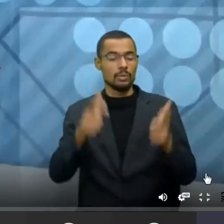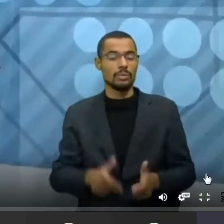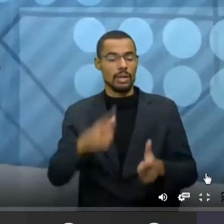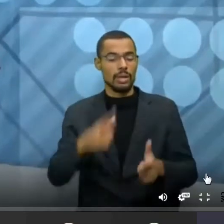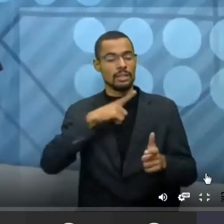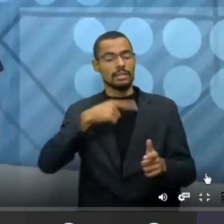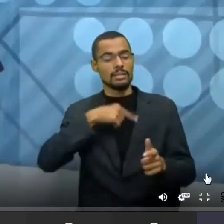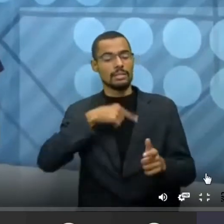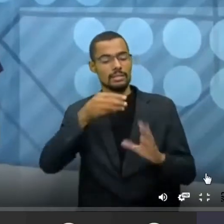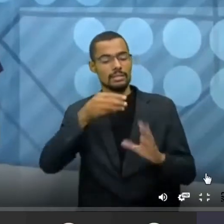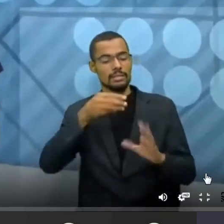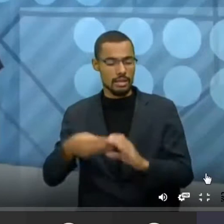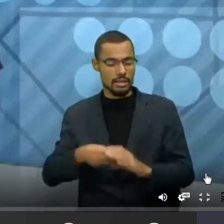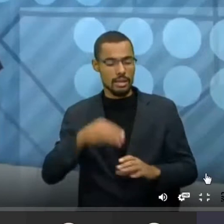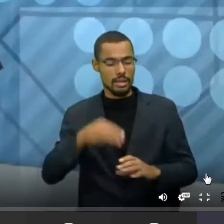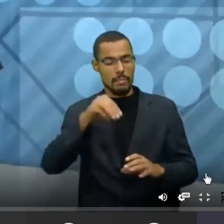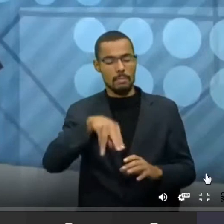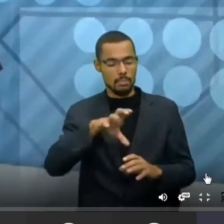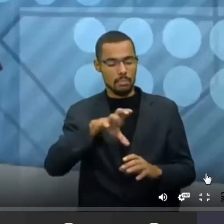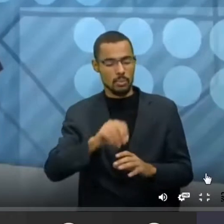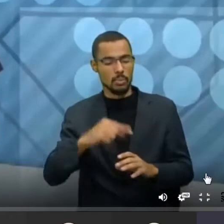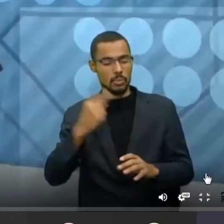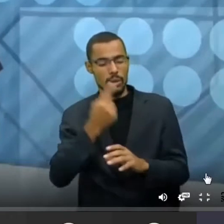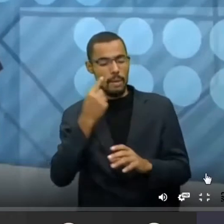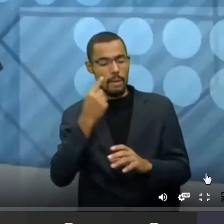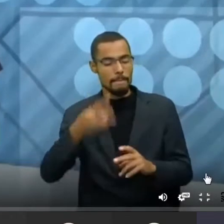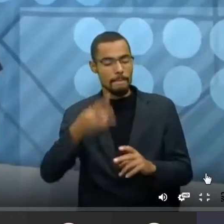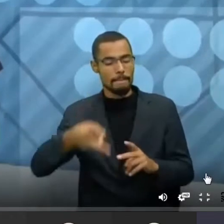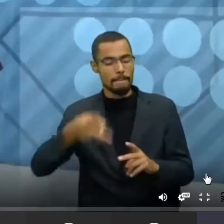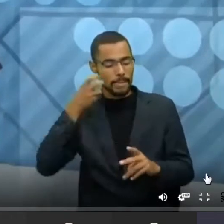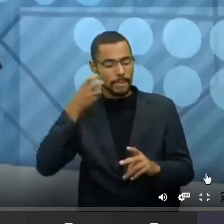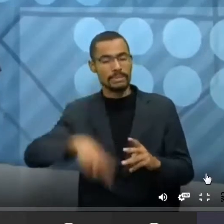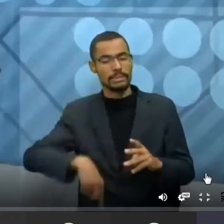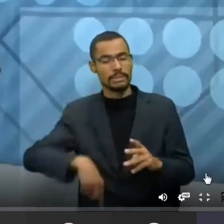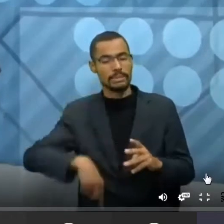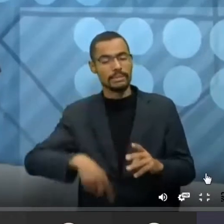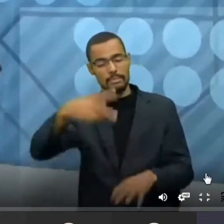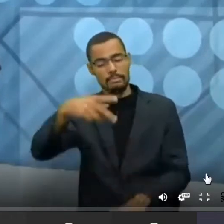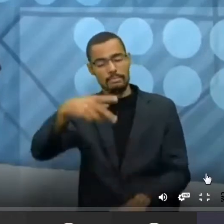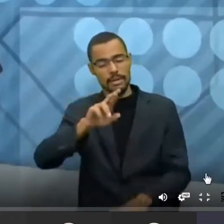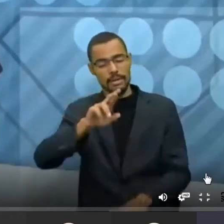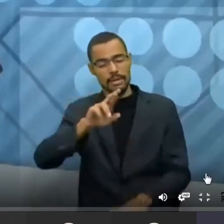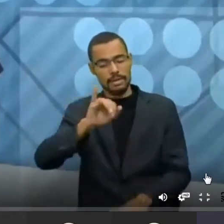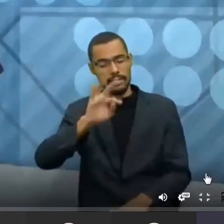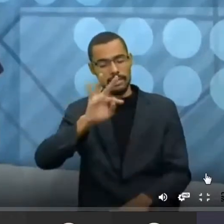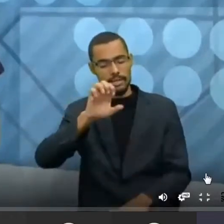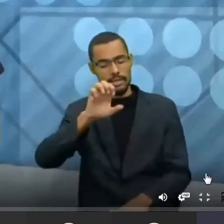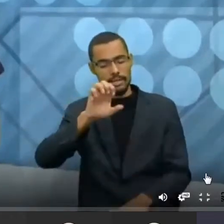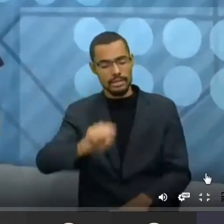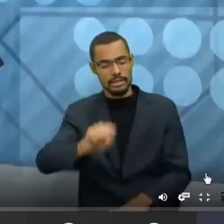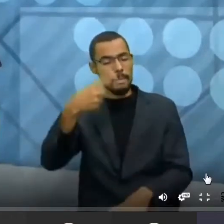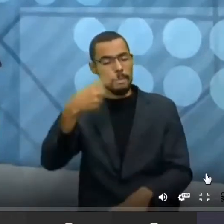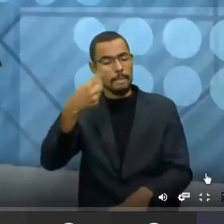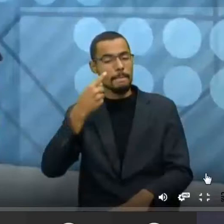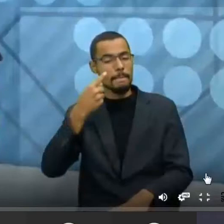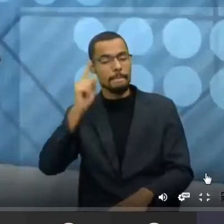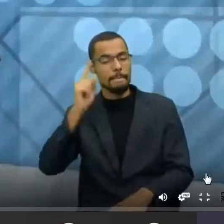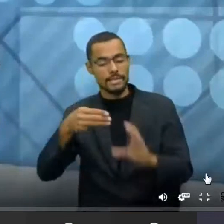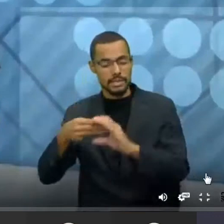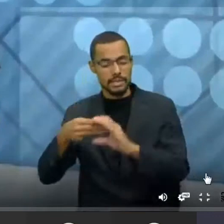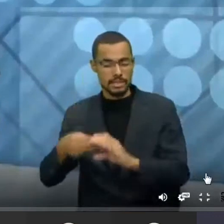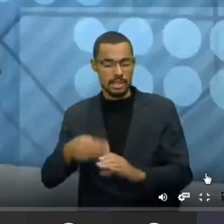de células secretoras de muco. Vamos ver ainda células parietais, as células que produzem